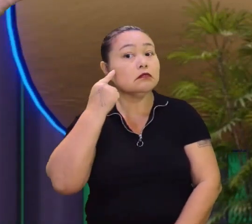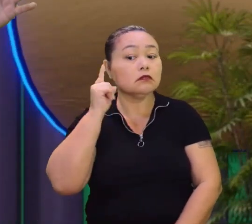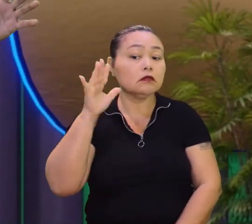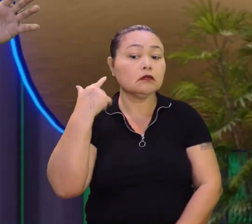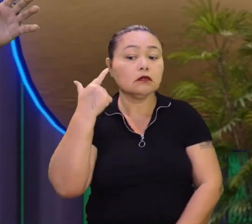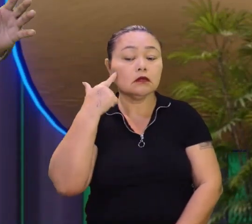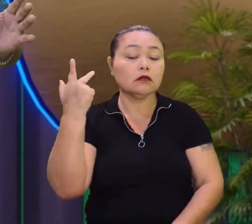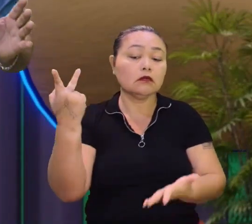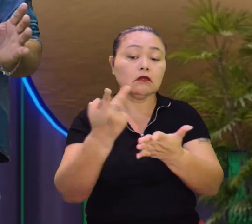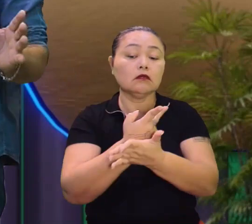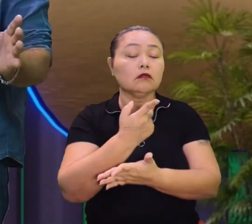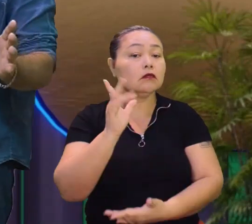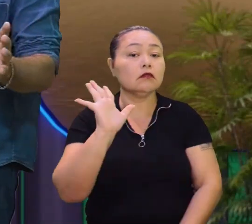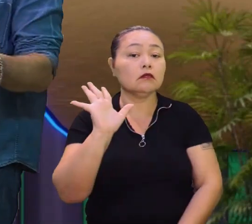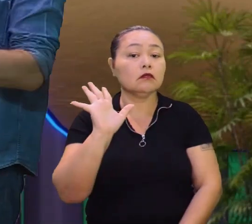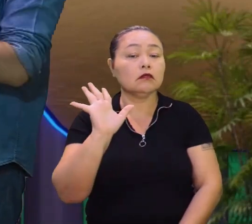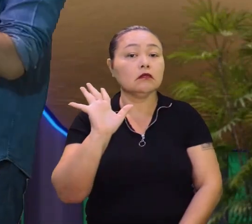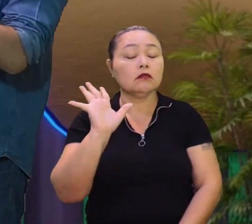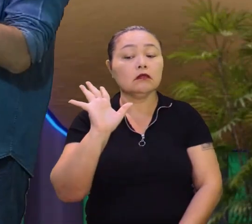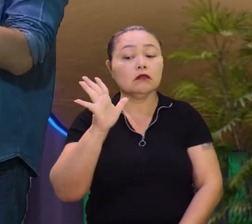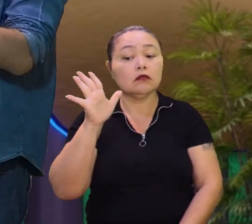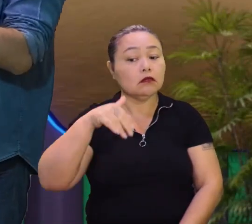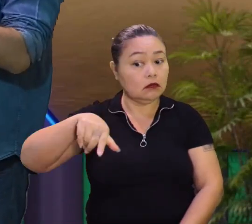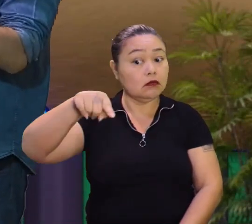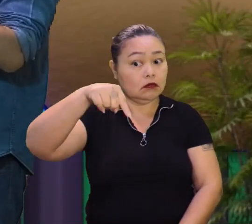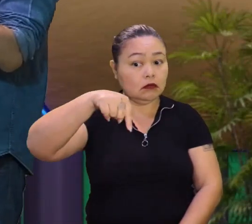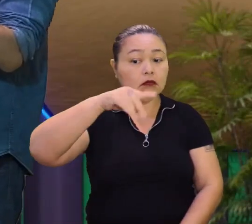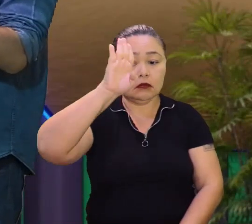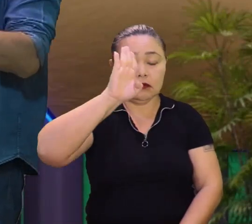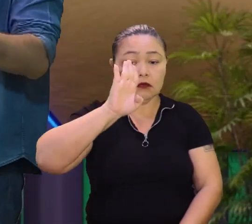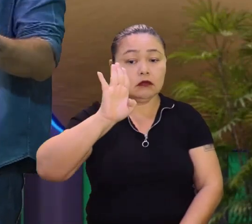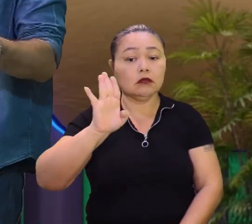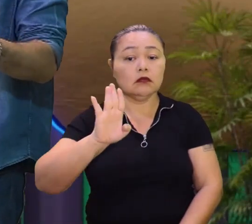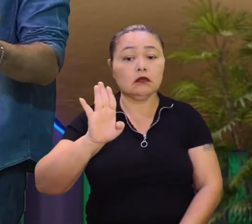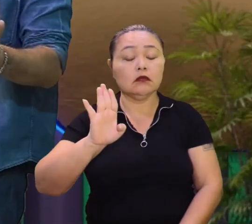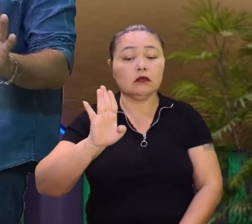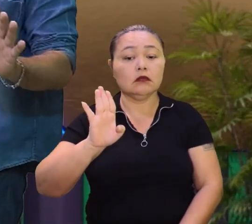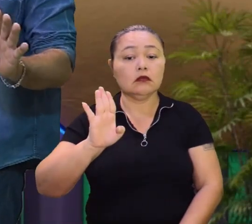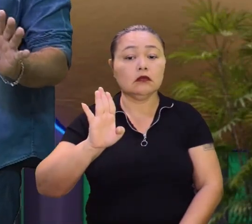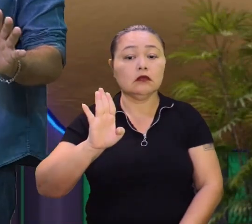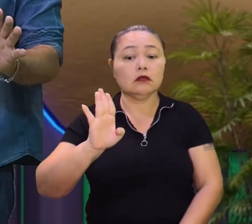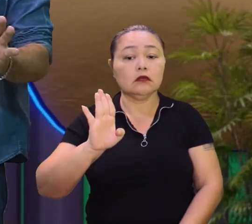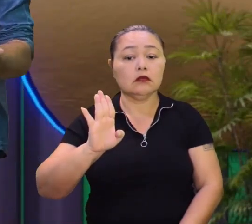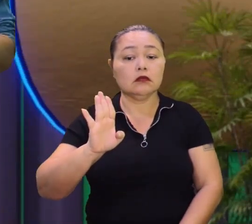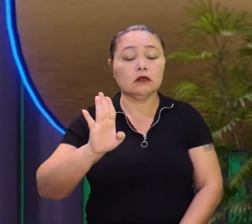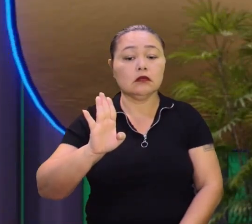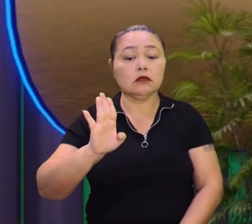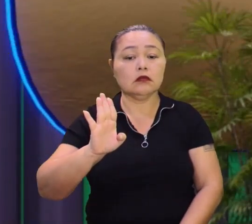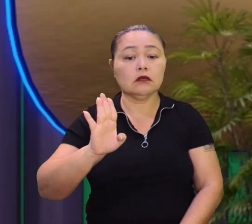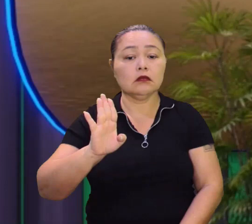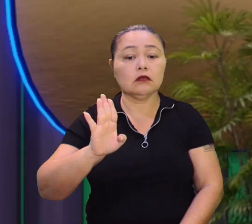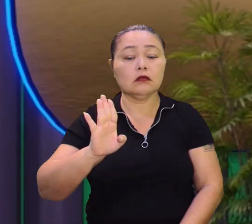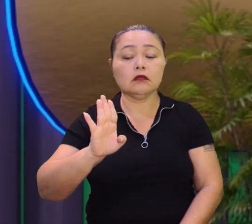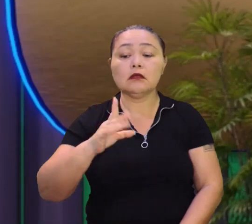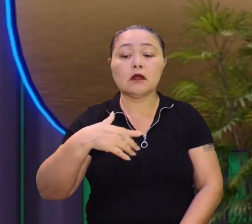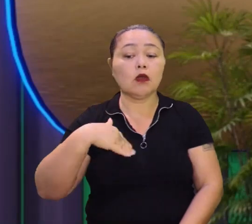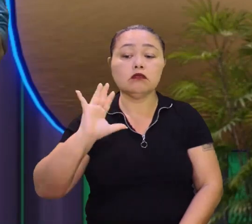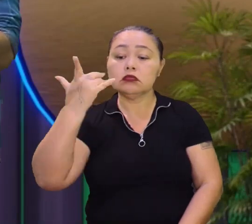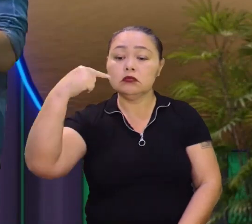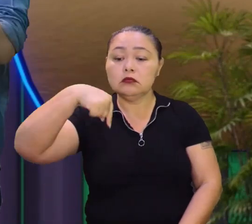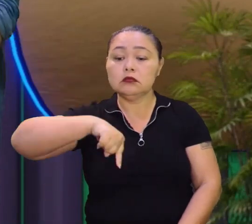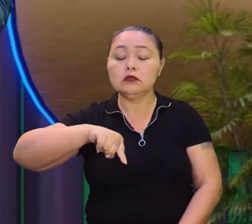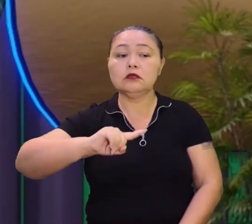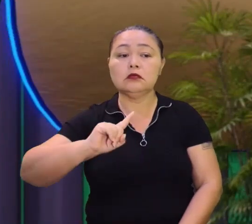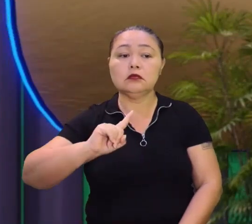começar a ver essas coisas acontecerem de uma forma mais intensa por aqui. Com certeza. Que não é muito, né? Nós não temos muito esse fenômeno